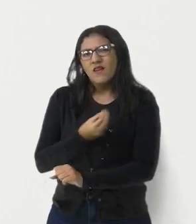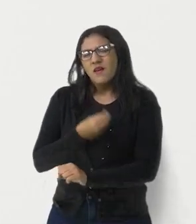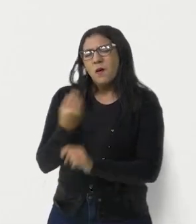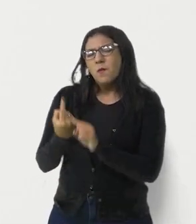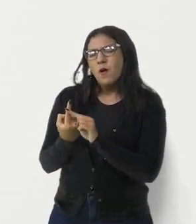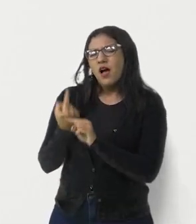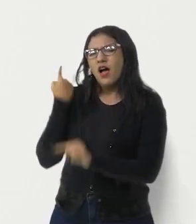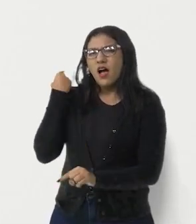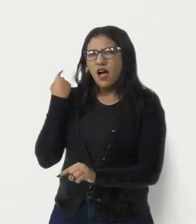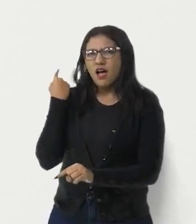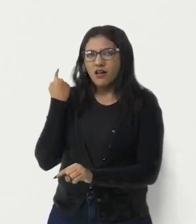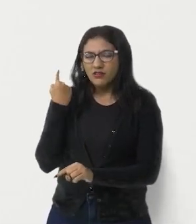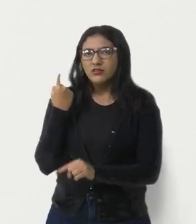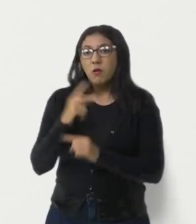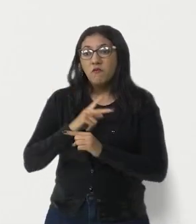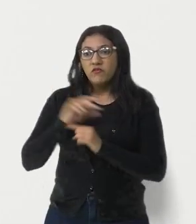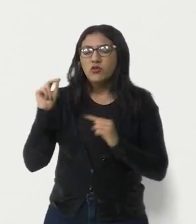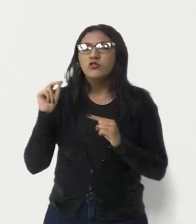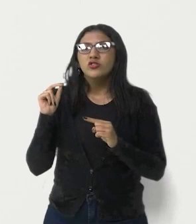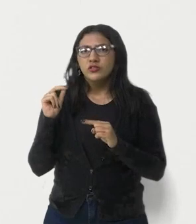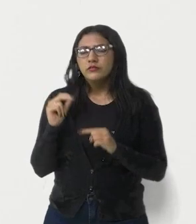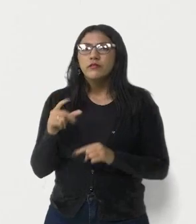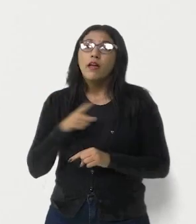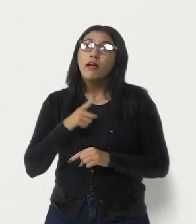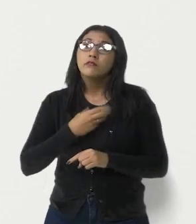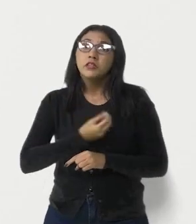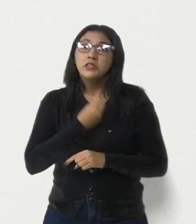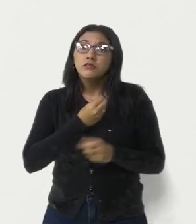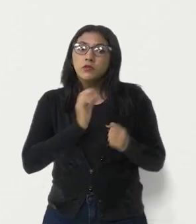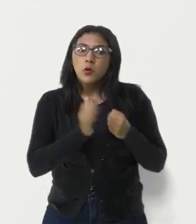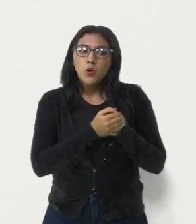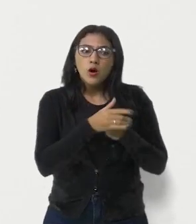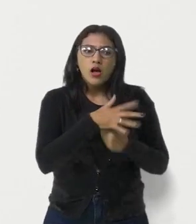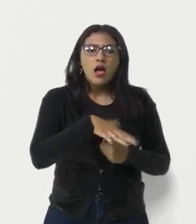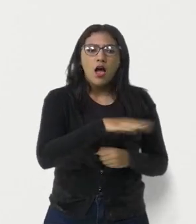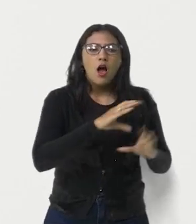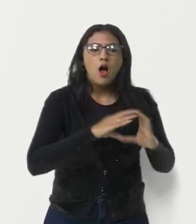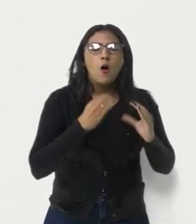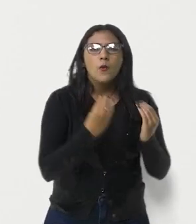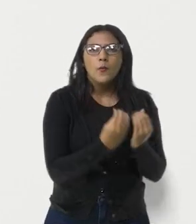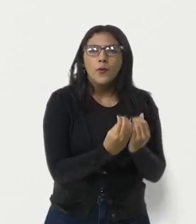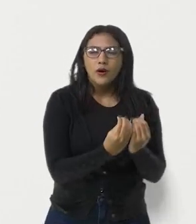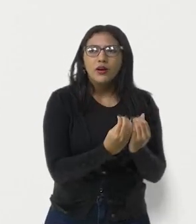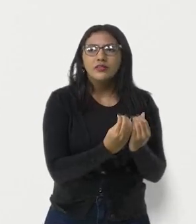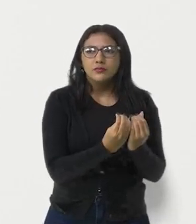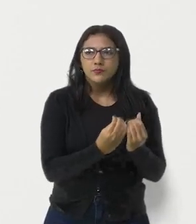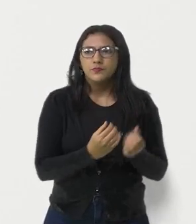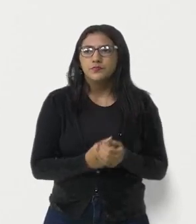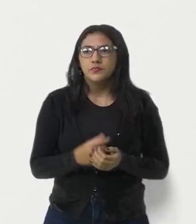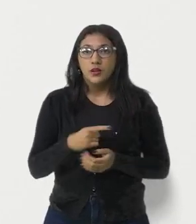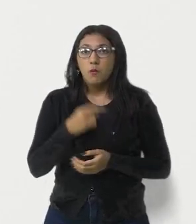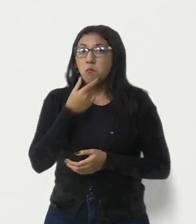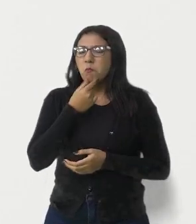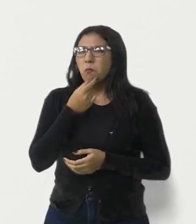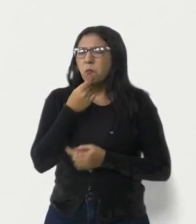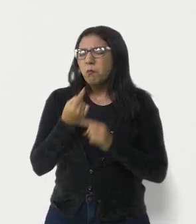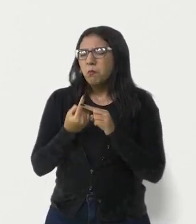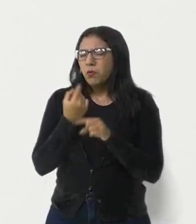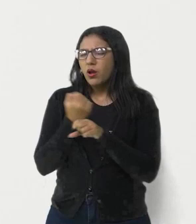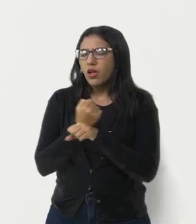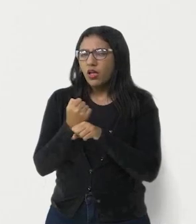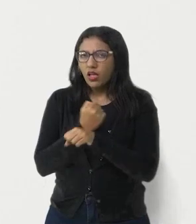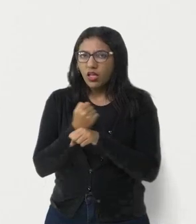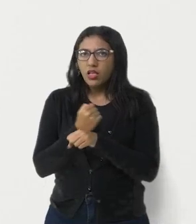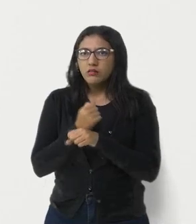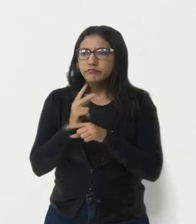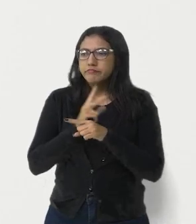escravidão e estão também na Amazônia. Então, a gente vai ter os os homens escravizados daquela época